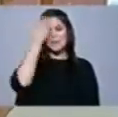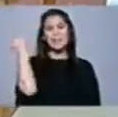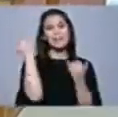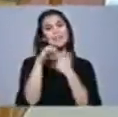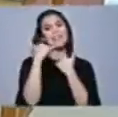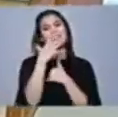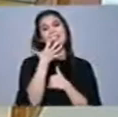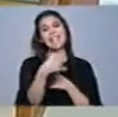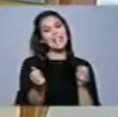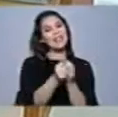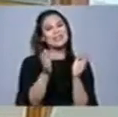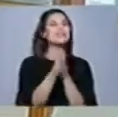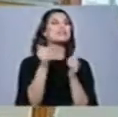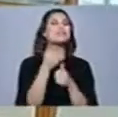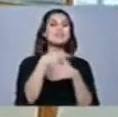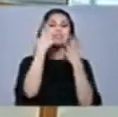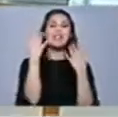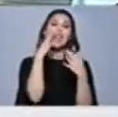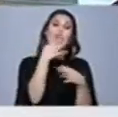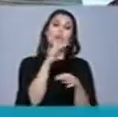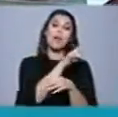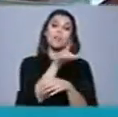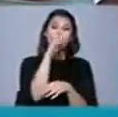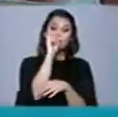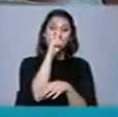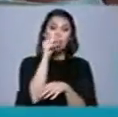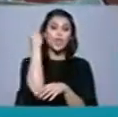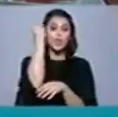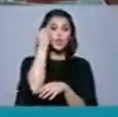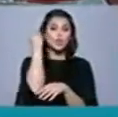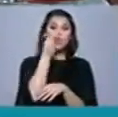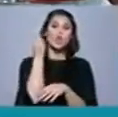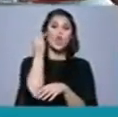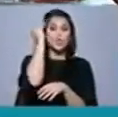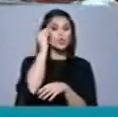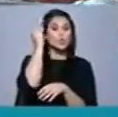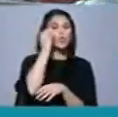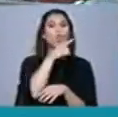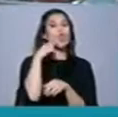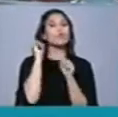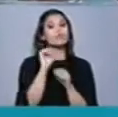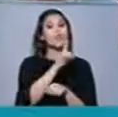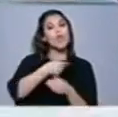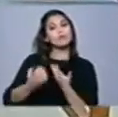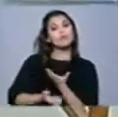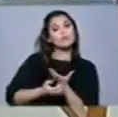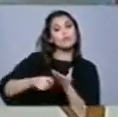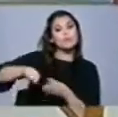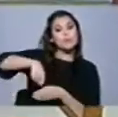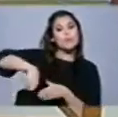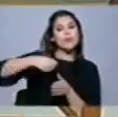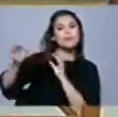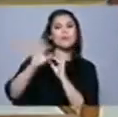Feliz Natal a todos. Muito bom dia. É natural que já te cheira sonhos, Sónia, pois é exatamente a receita que vamos fazer hoje. Vamos preparar